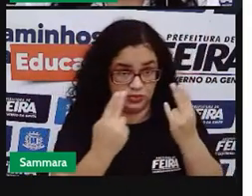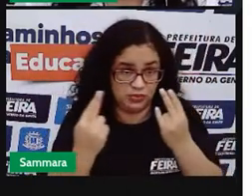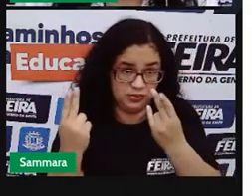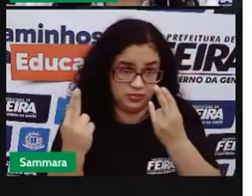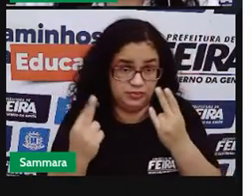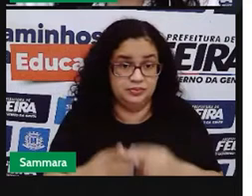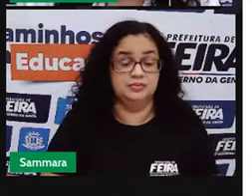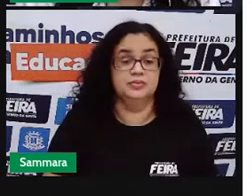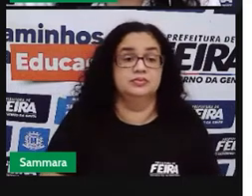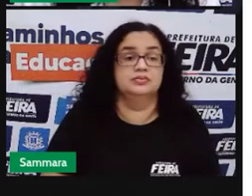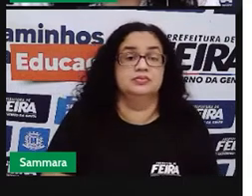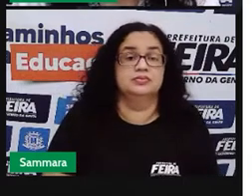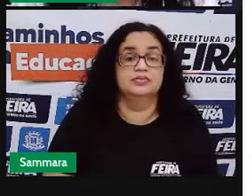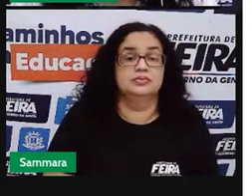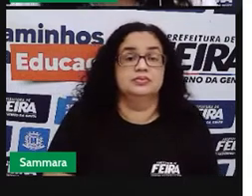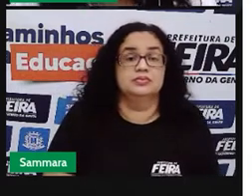mesma.